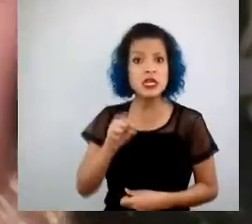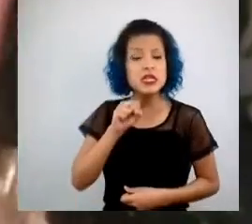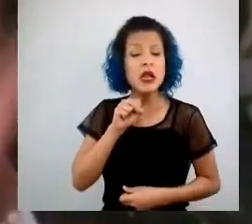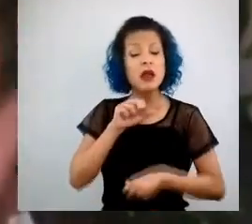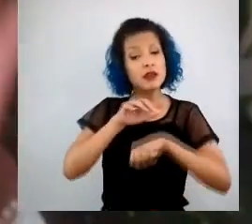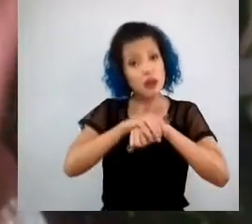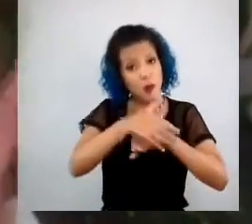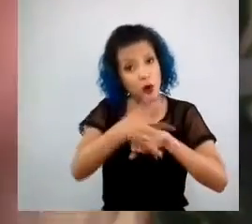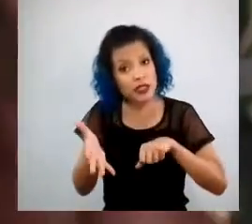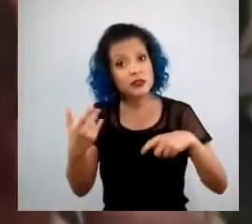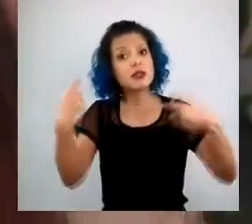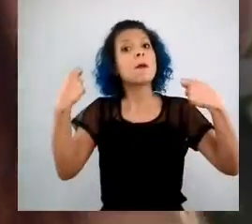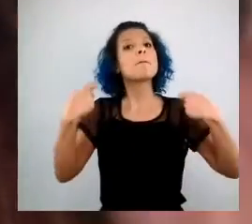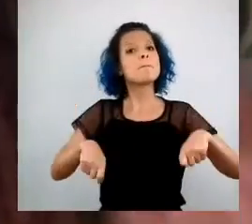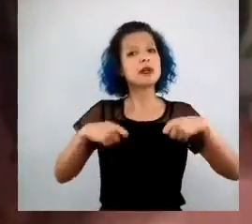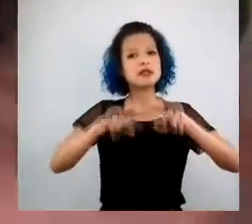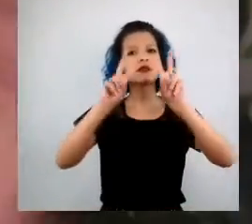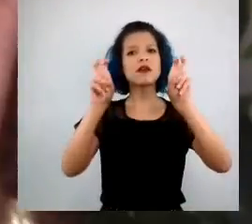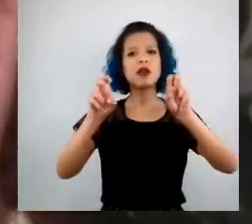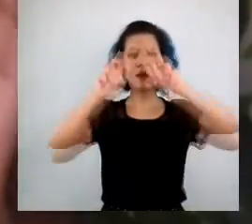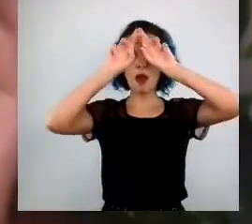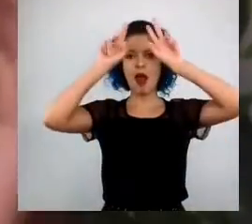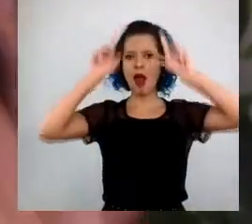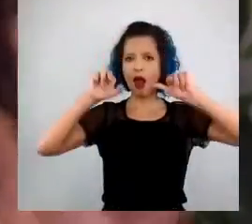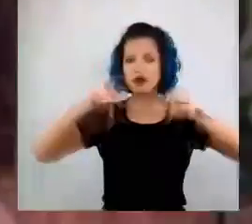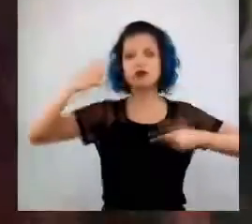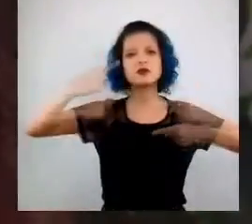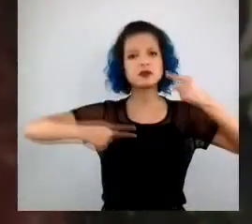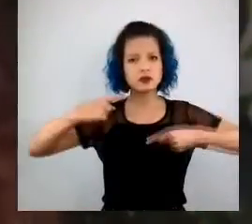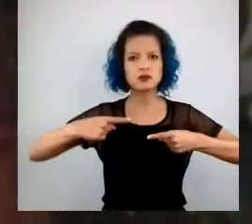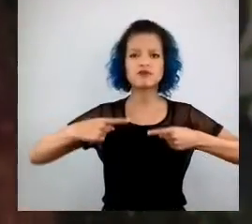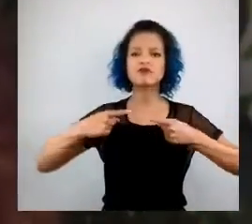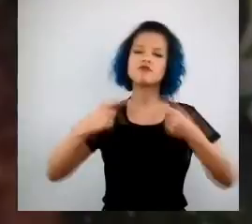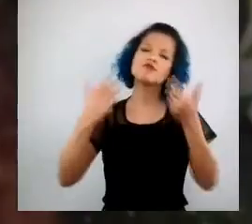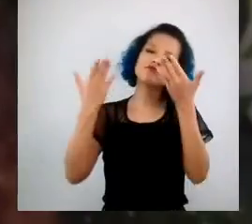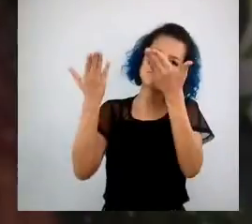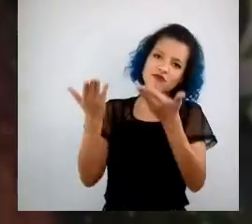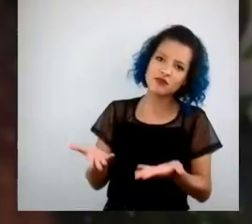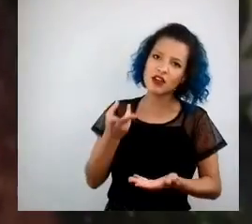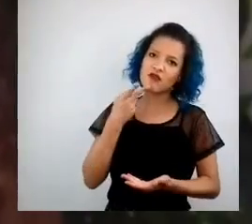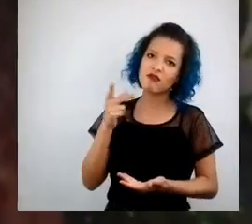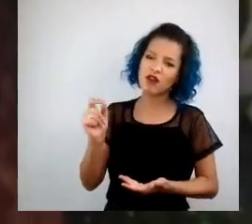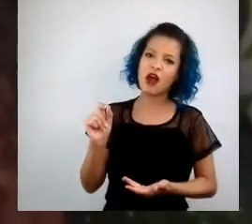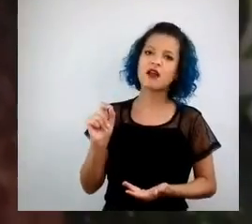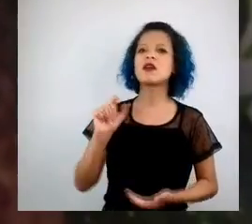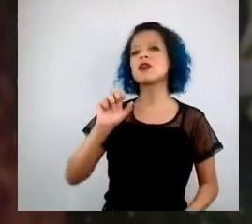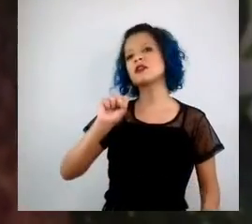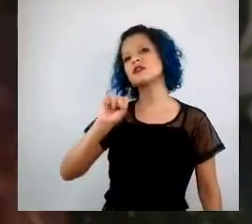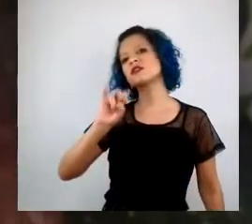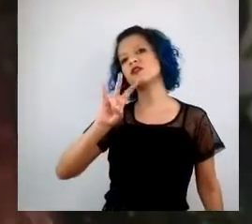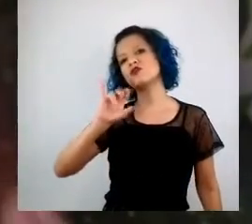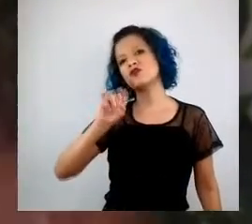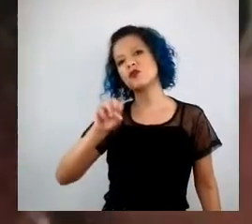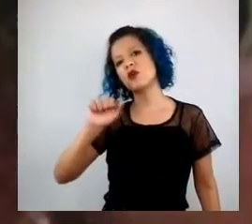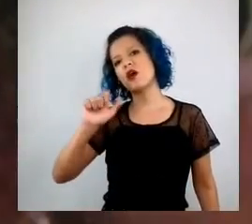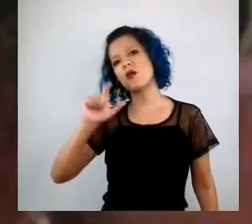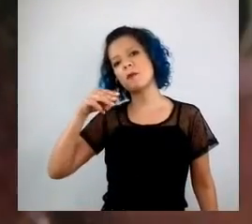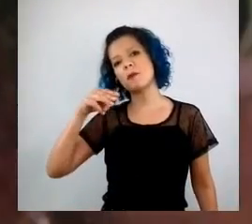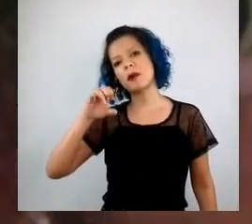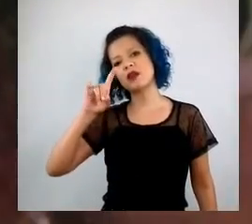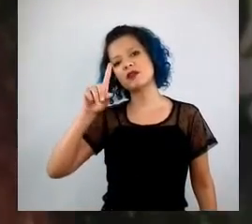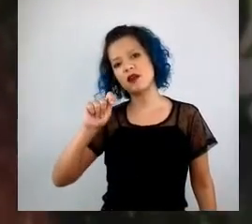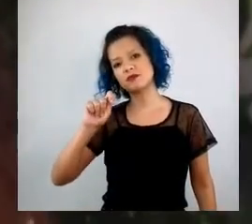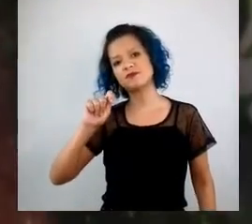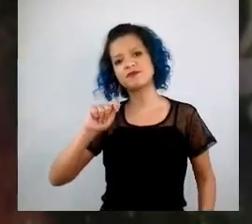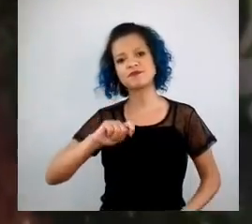da questão racial, como diz brilhantemente o escritor Silvio Almeida. Então, eles estão cada vez